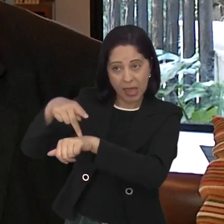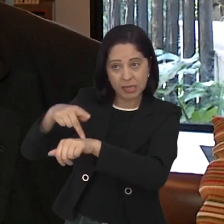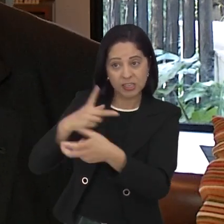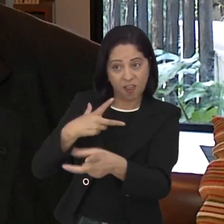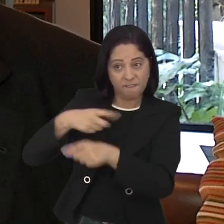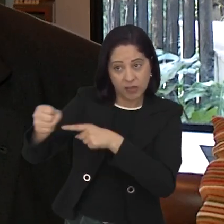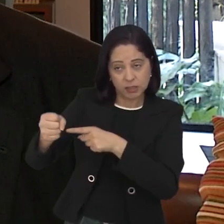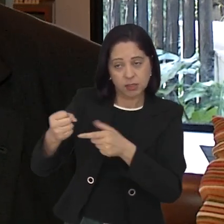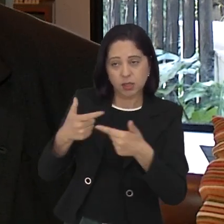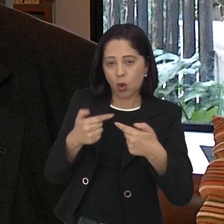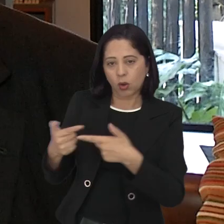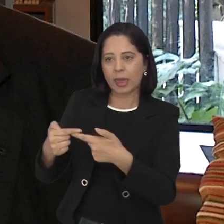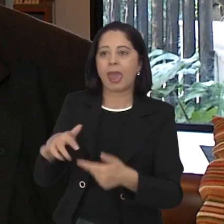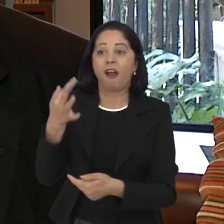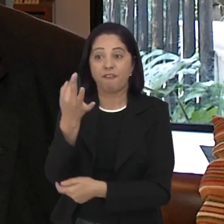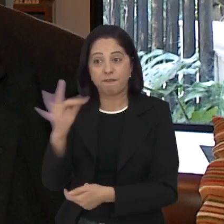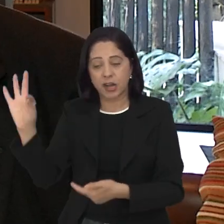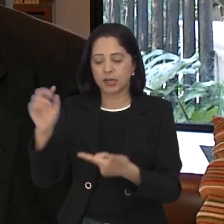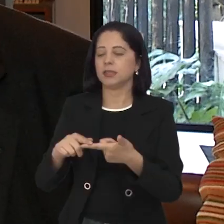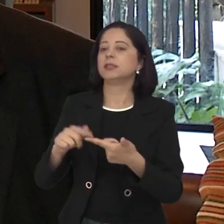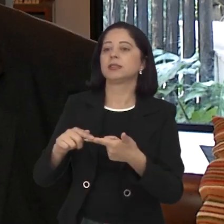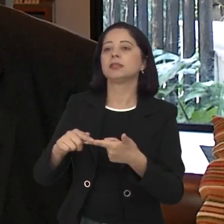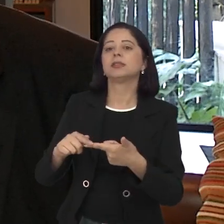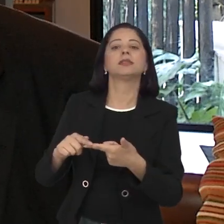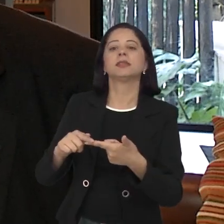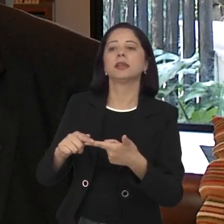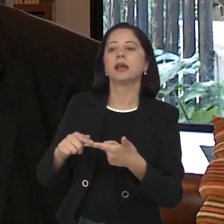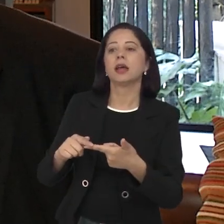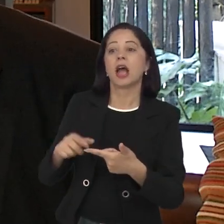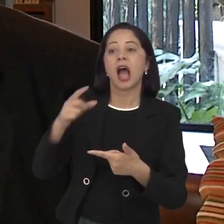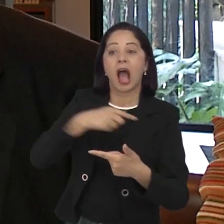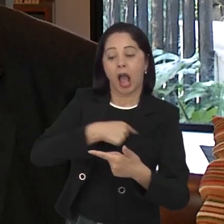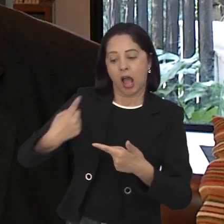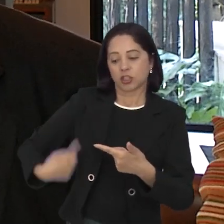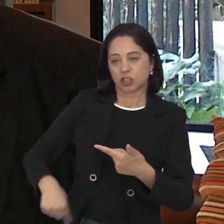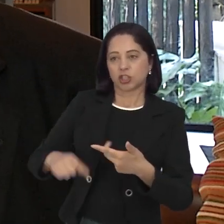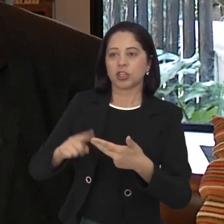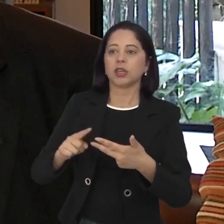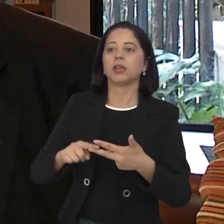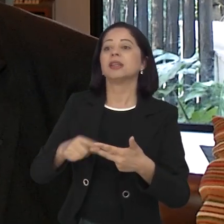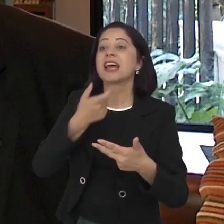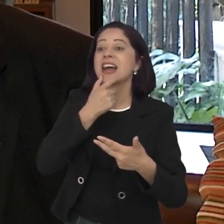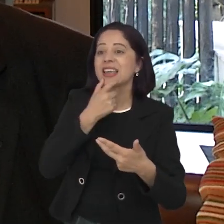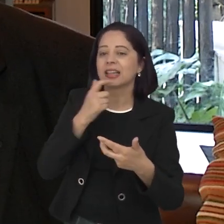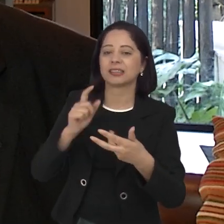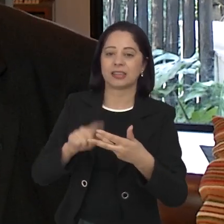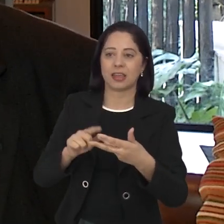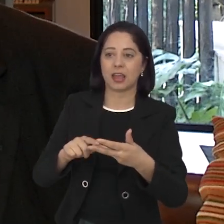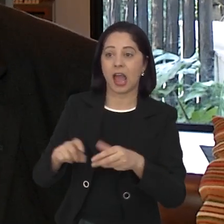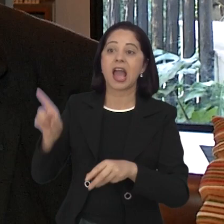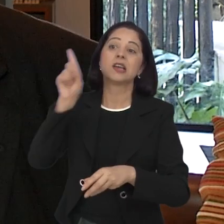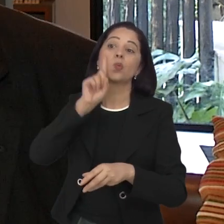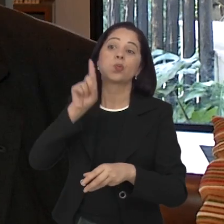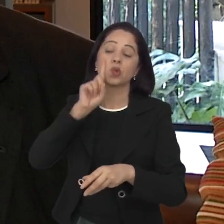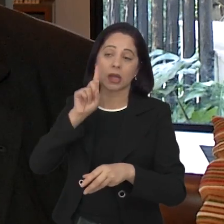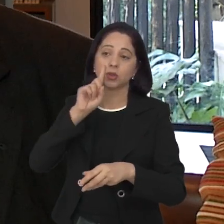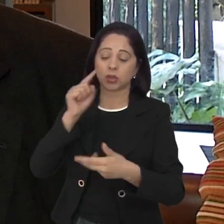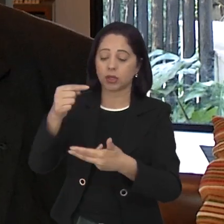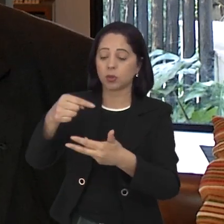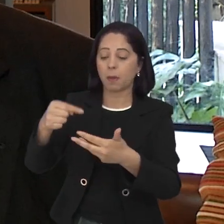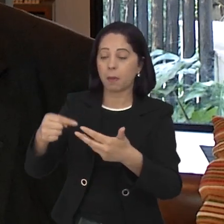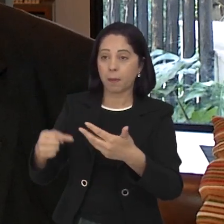vencedores daquela guerra Então você tem França Reino Unido República da China e república da Rússia e Estados